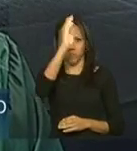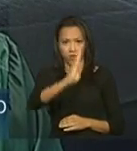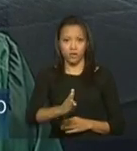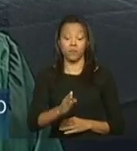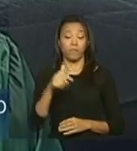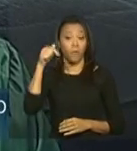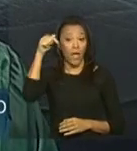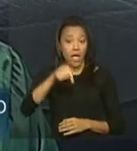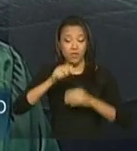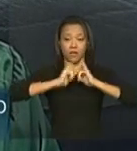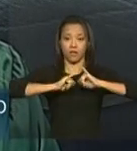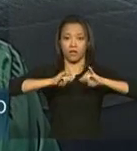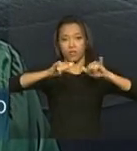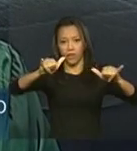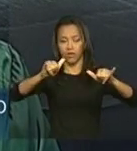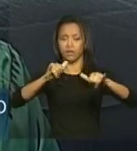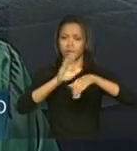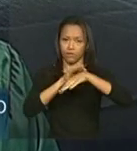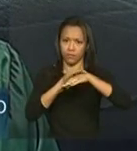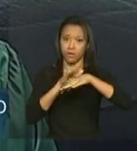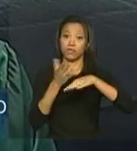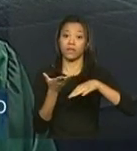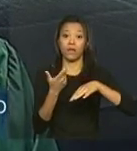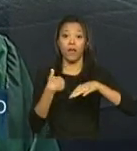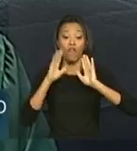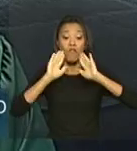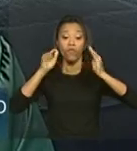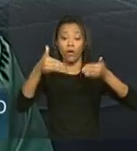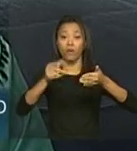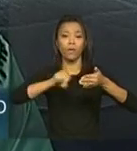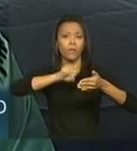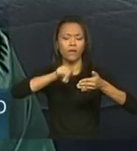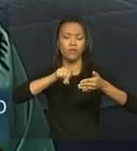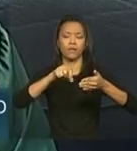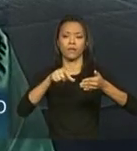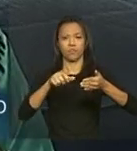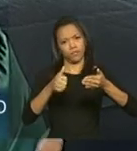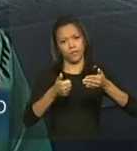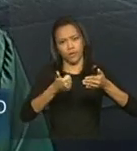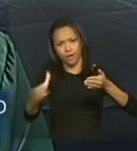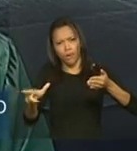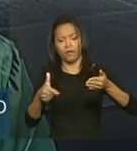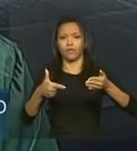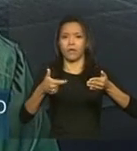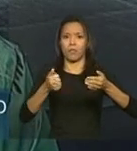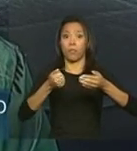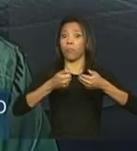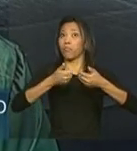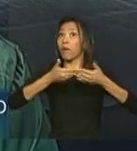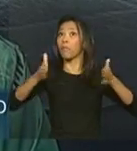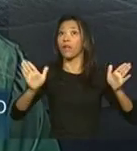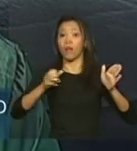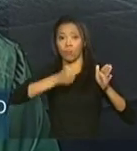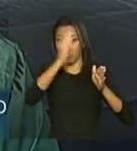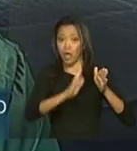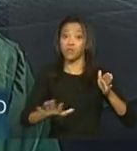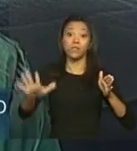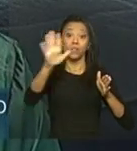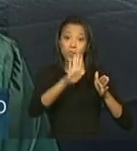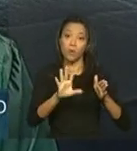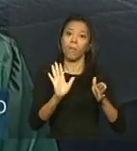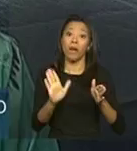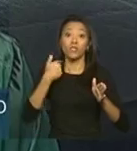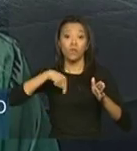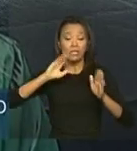também é direcionada, está focada, apesar de ter uma abrangência nacional, nós tivemos o cuidado